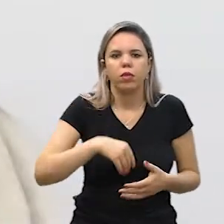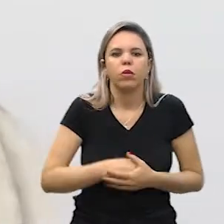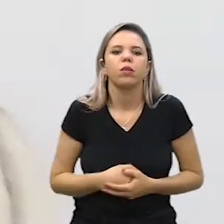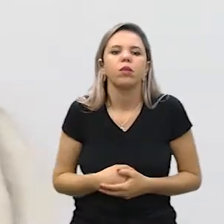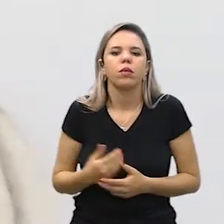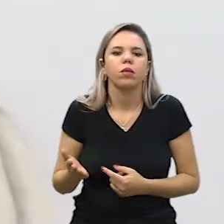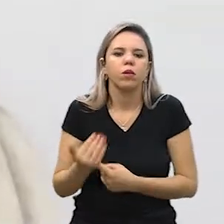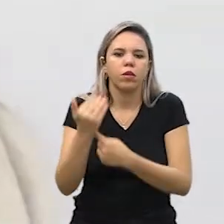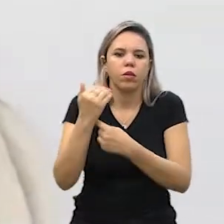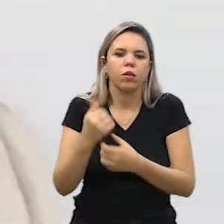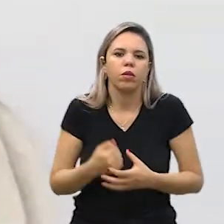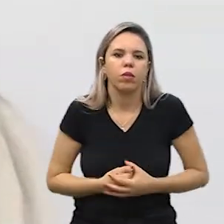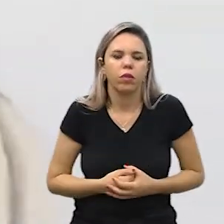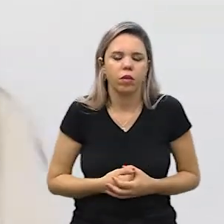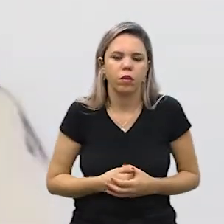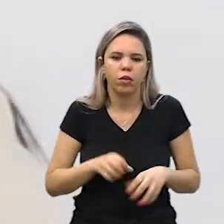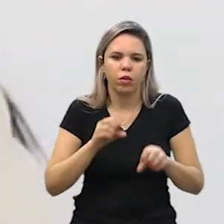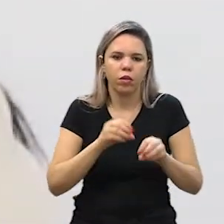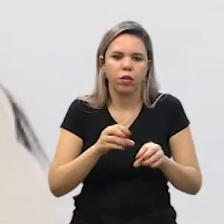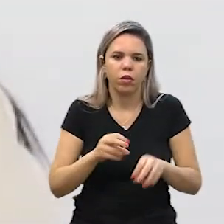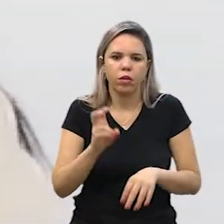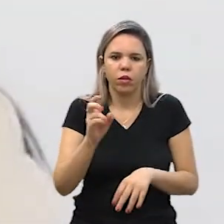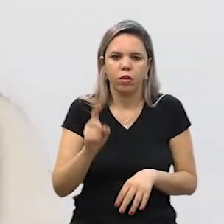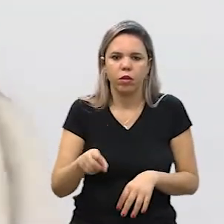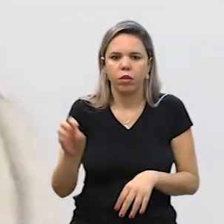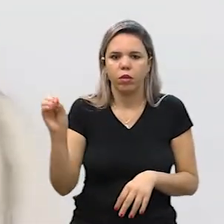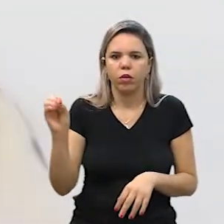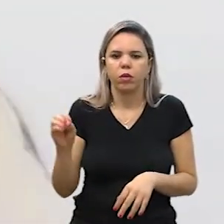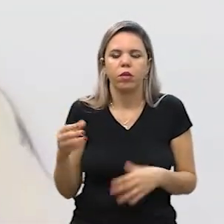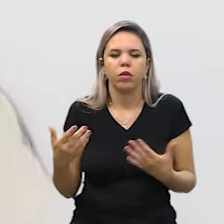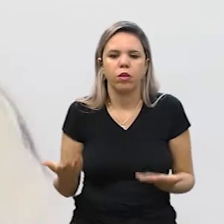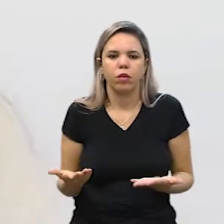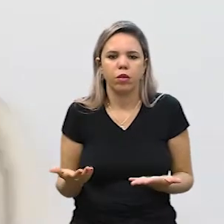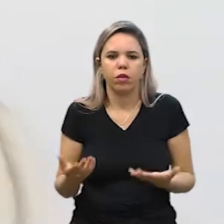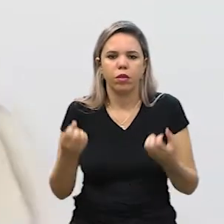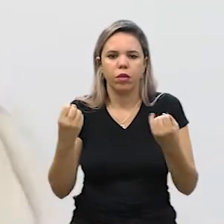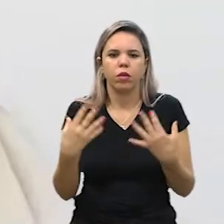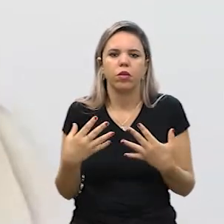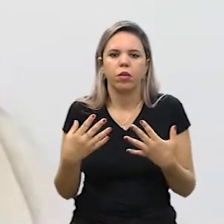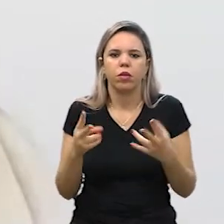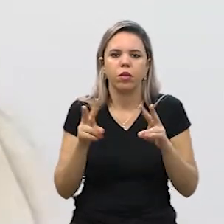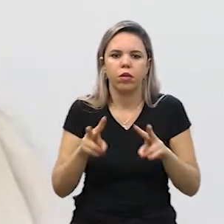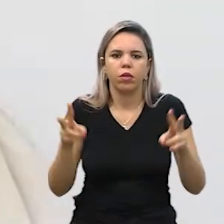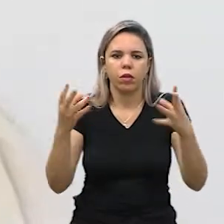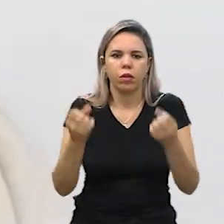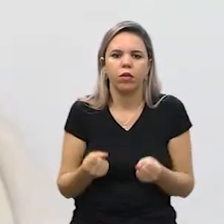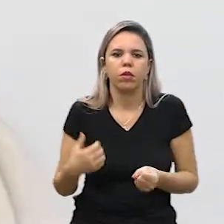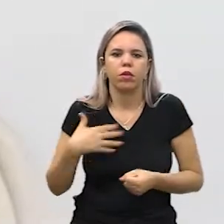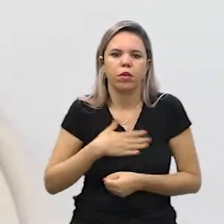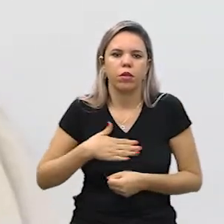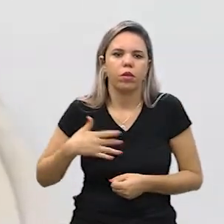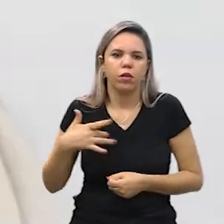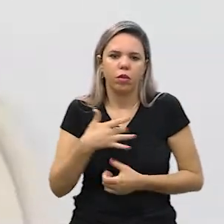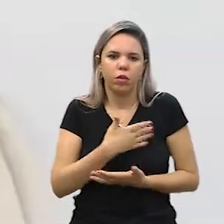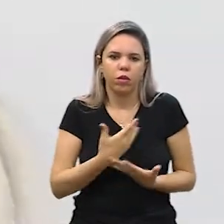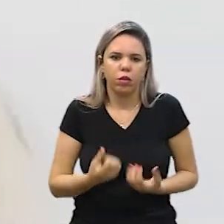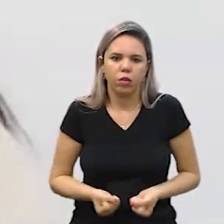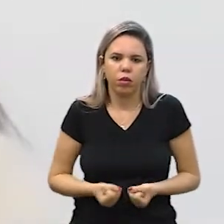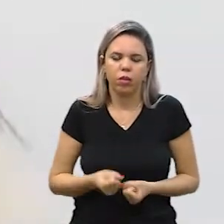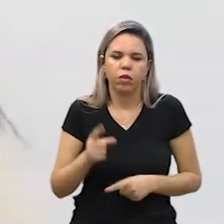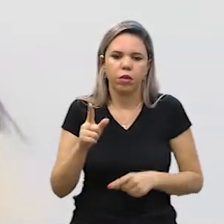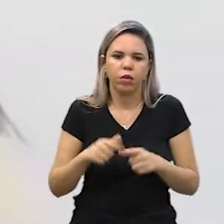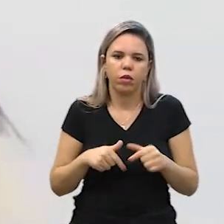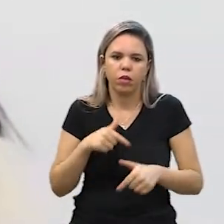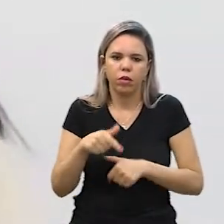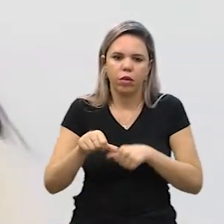A tecnologia na educação 5.0 e essa tratativa, ela é vista de uma forma saudável, como uma